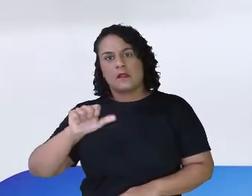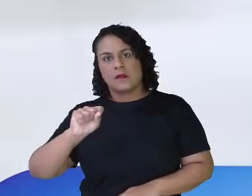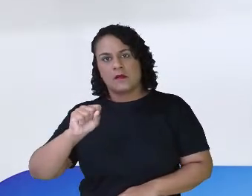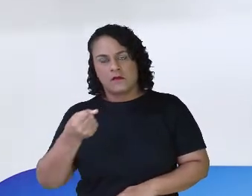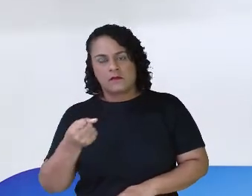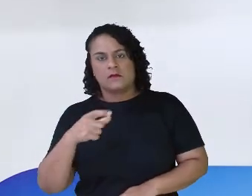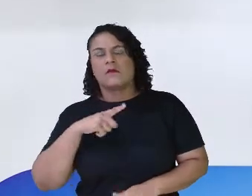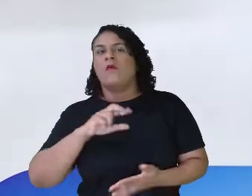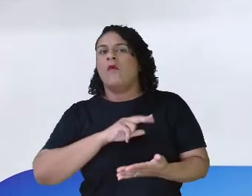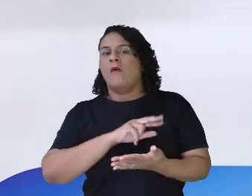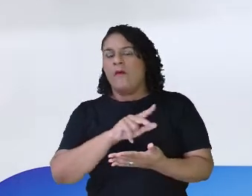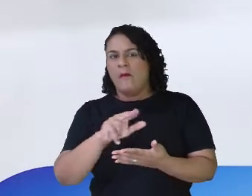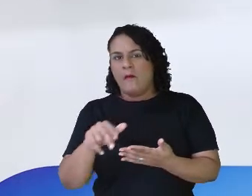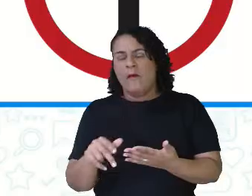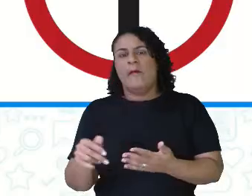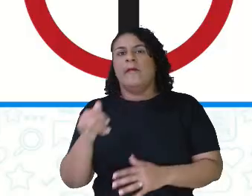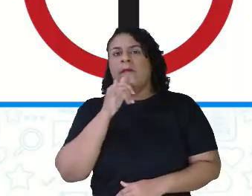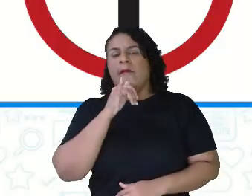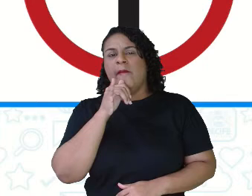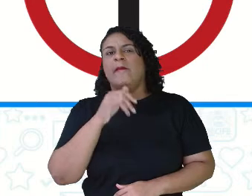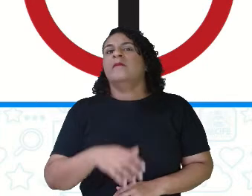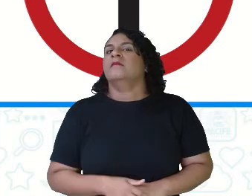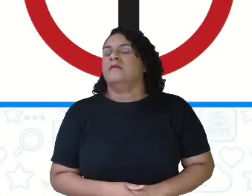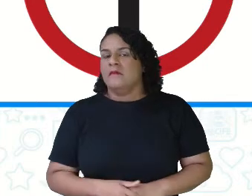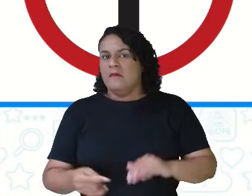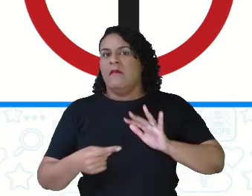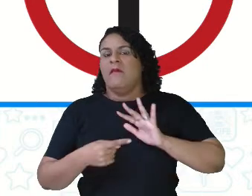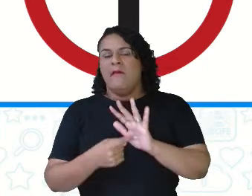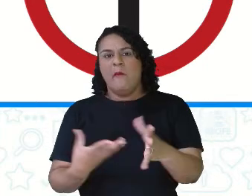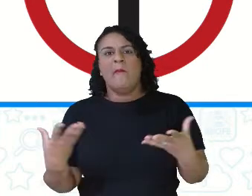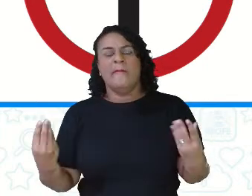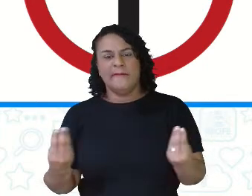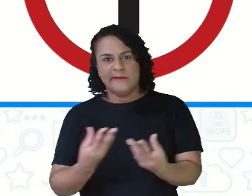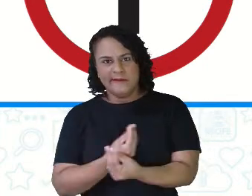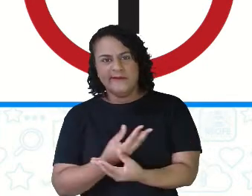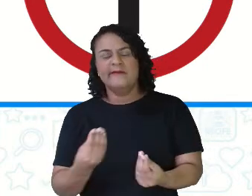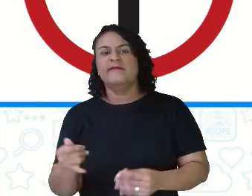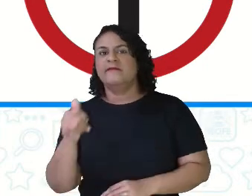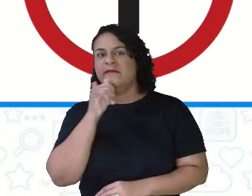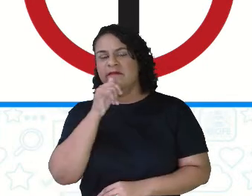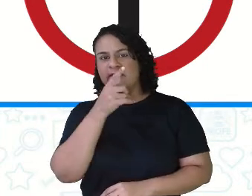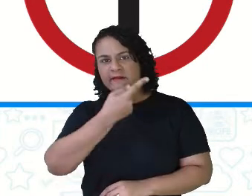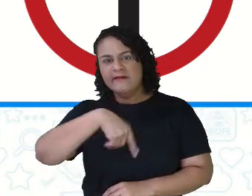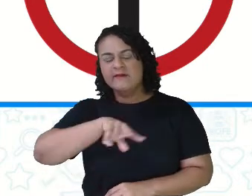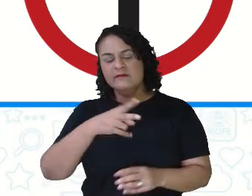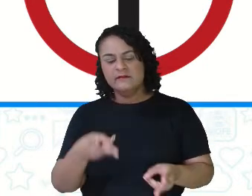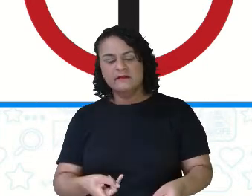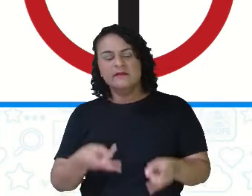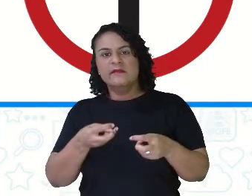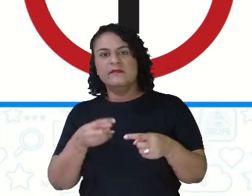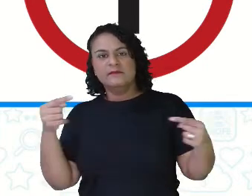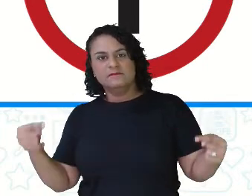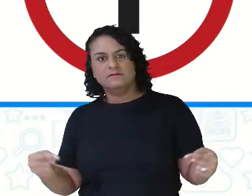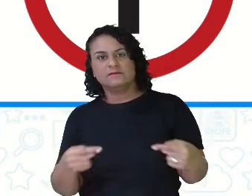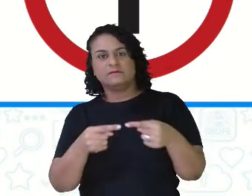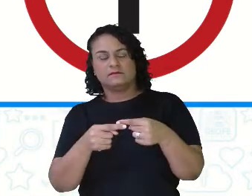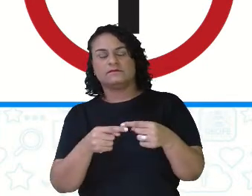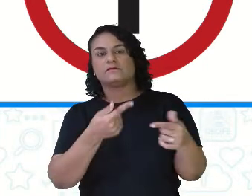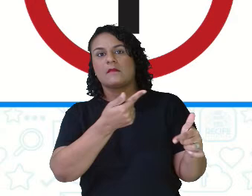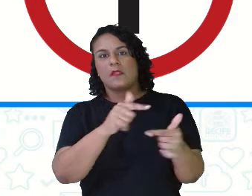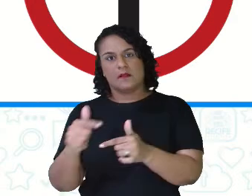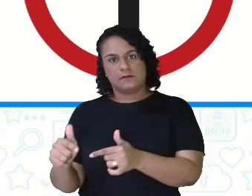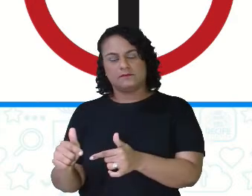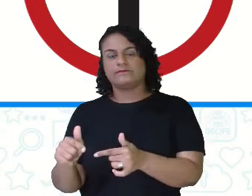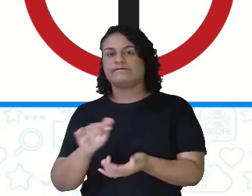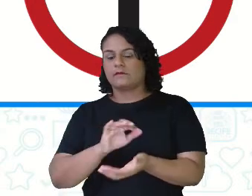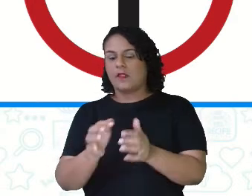tenho vários exemplos. Hoje eu trouxe bastante exemplo, que é para vocês identificarem essas figuras.